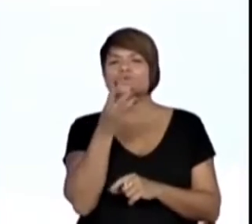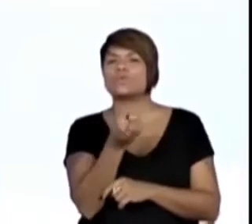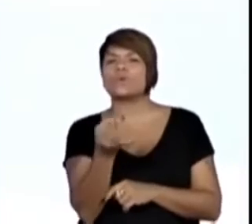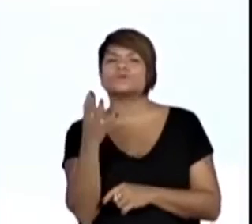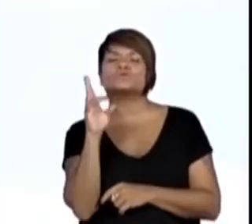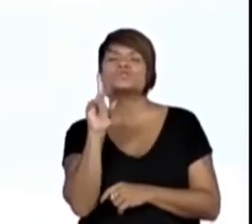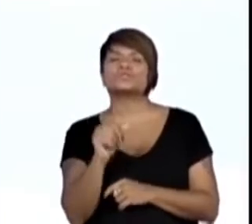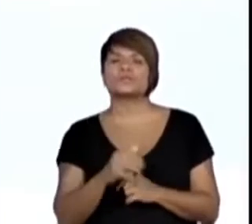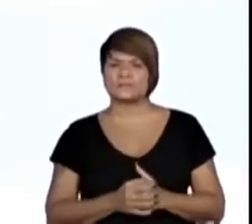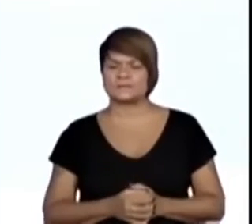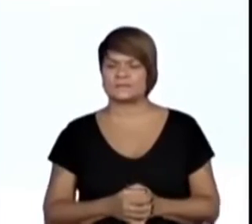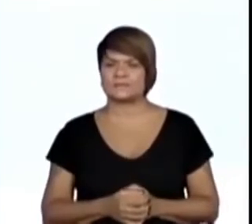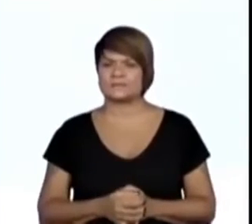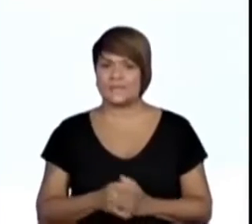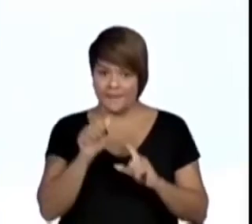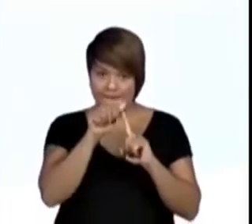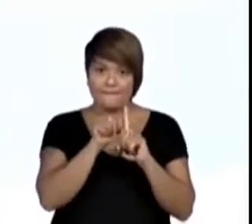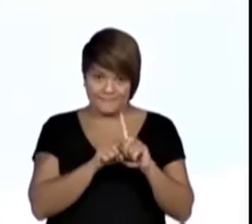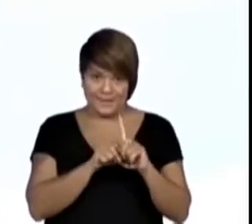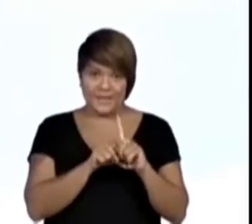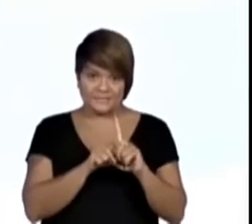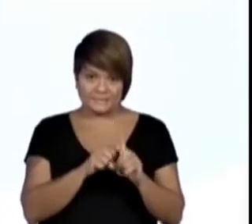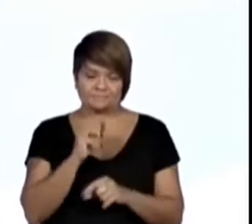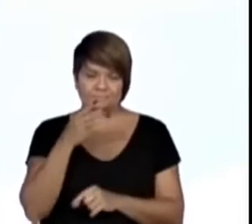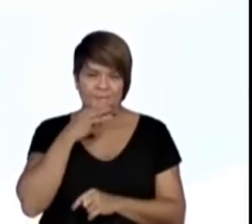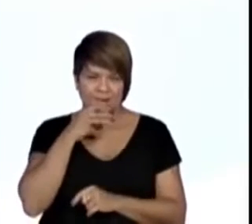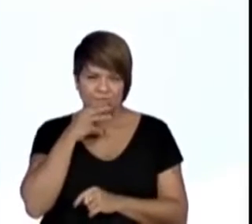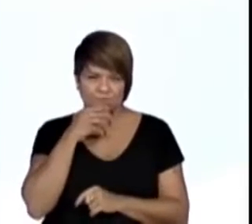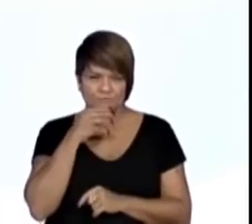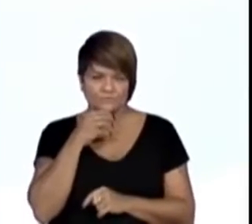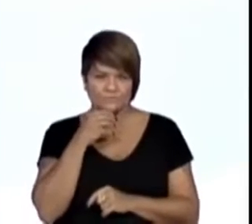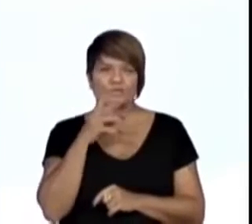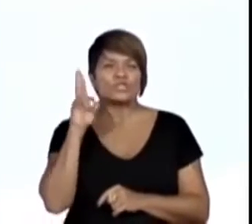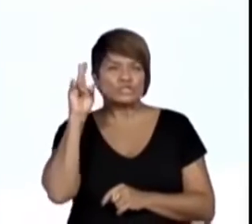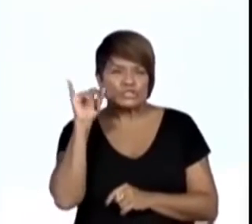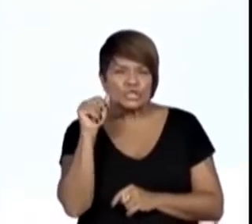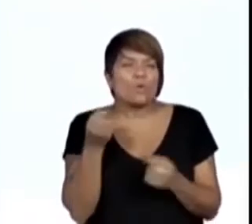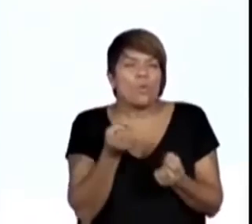Quantos dias tem o mês de março?